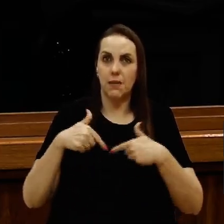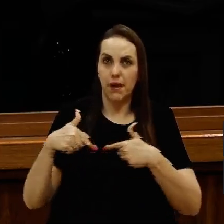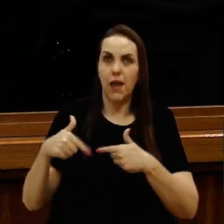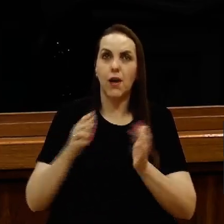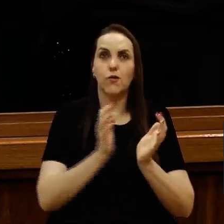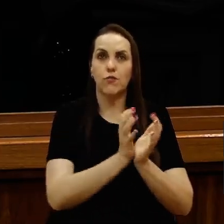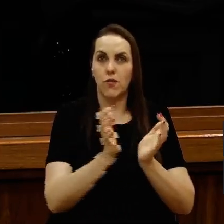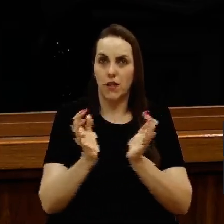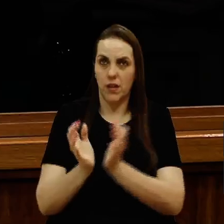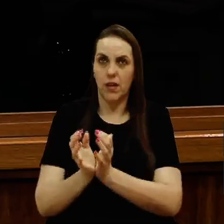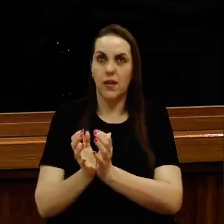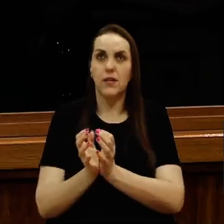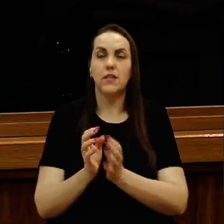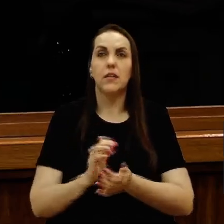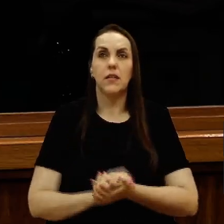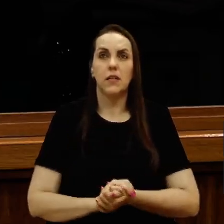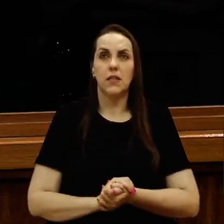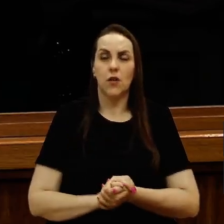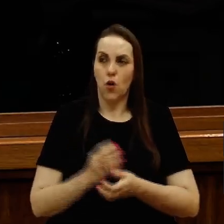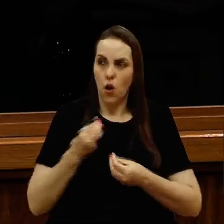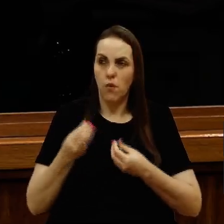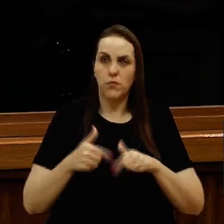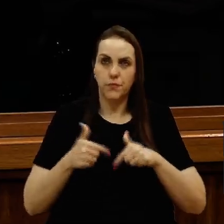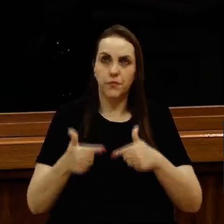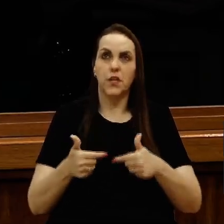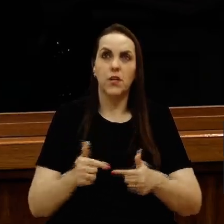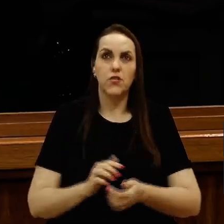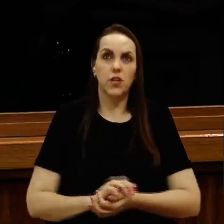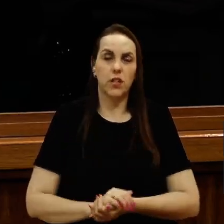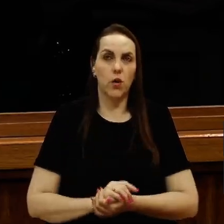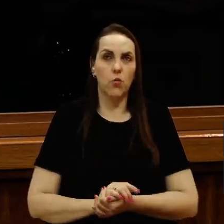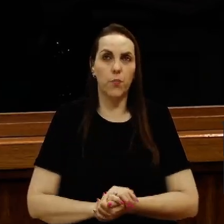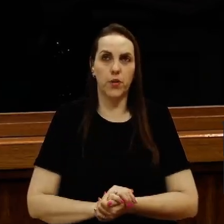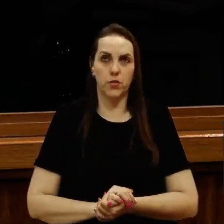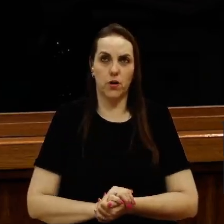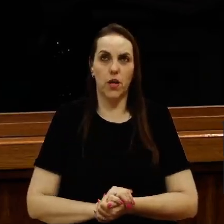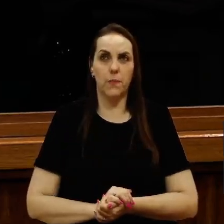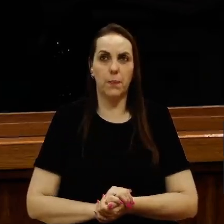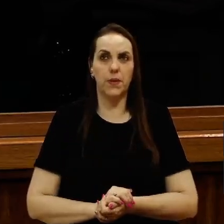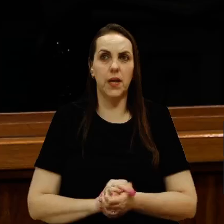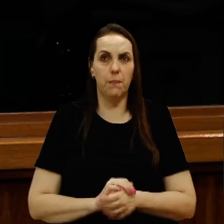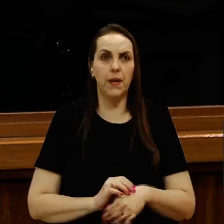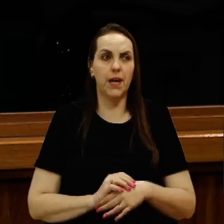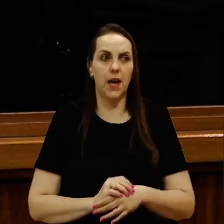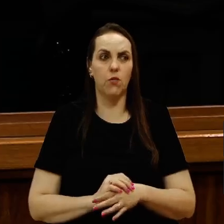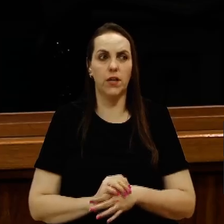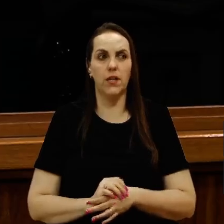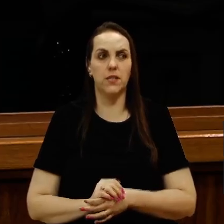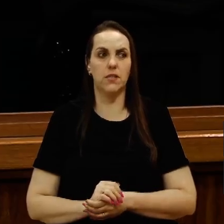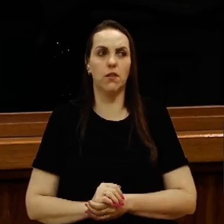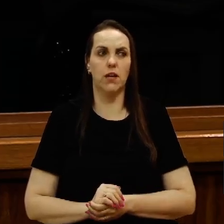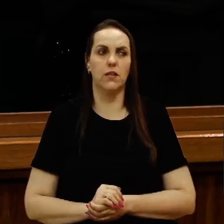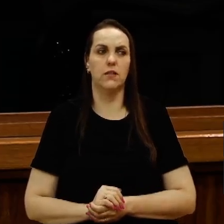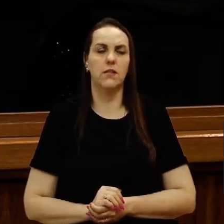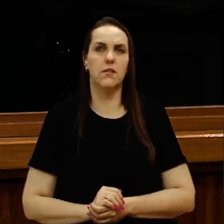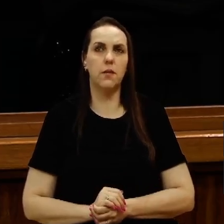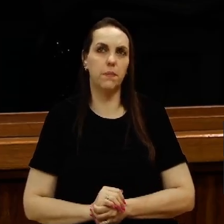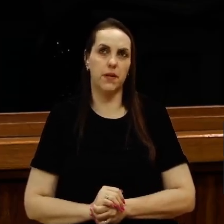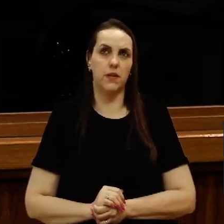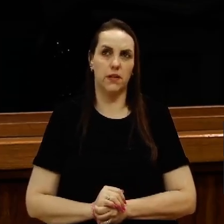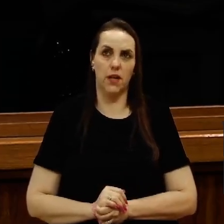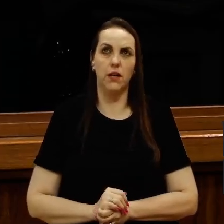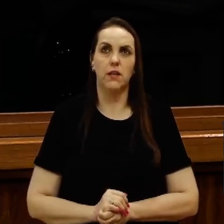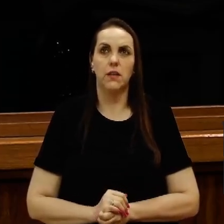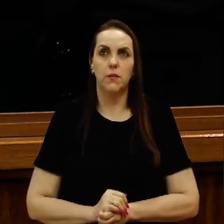eles reagem. Poderia citar N exemplo de situações que eu vivi esse ano só visitando